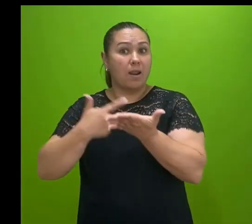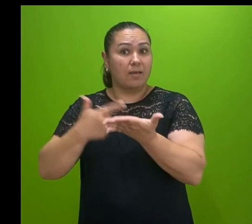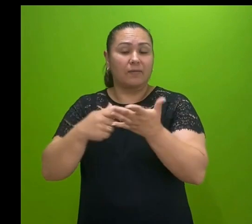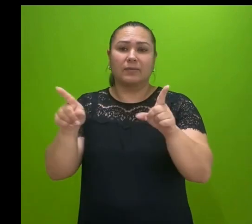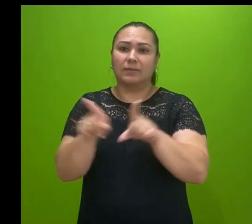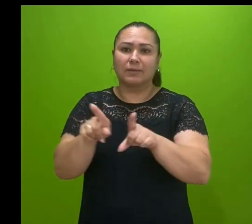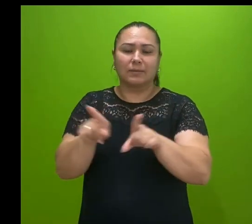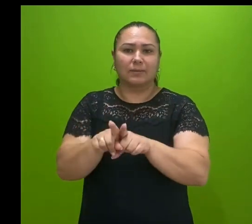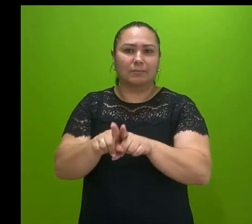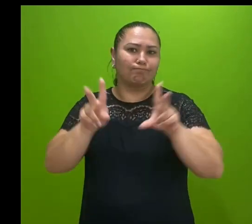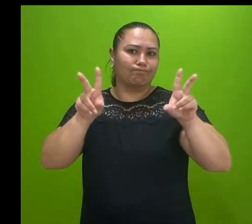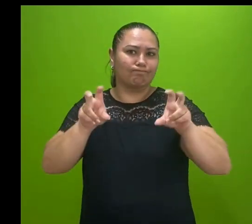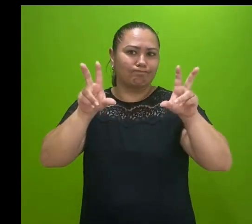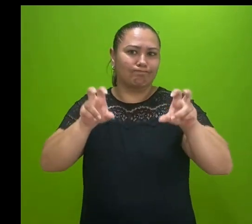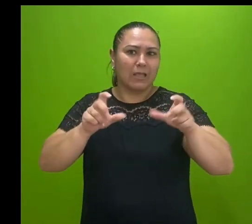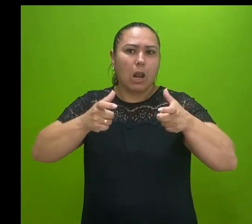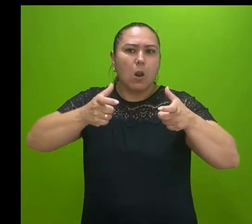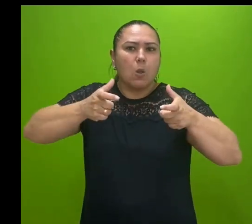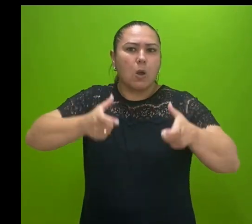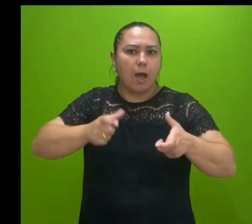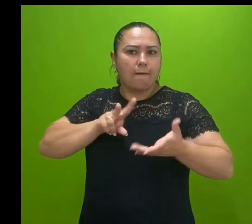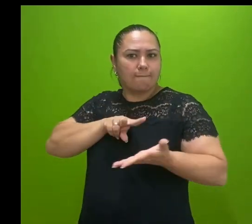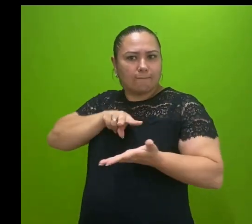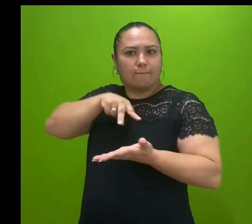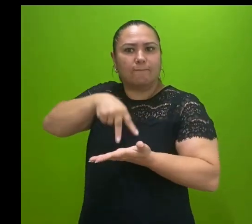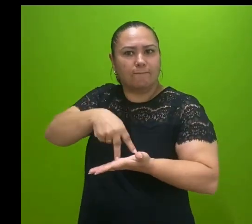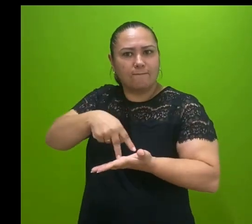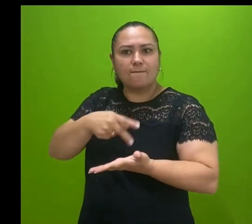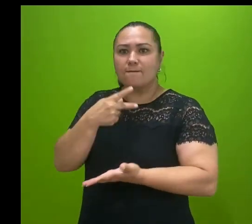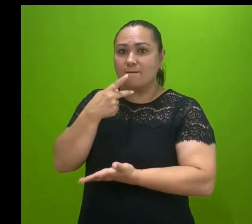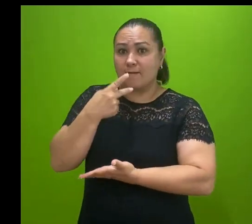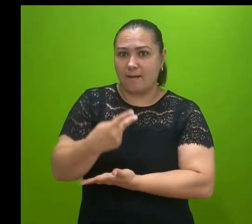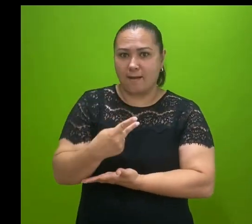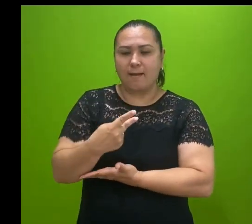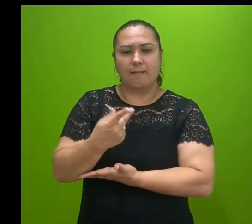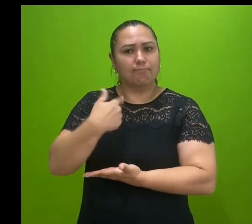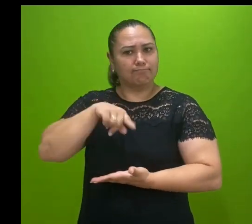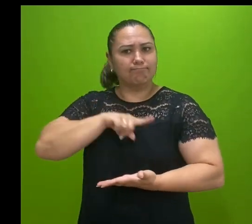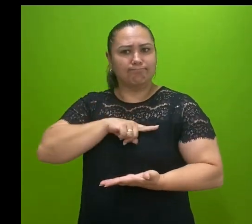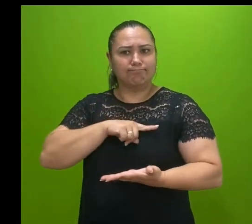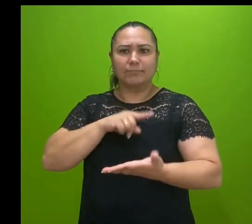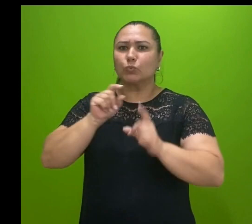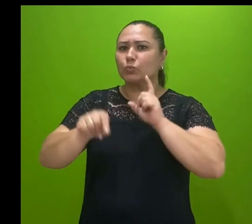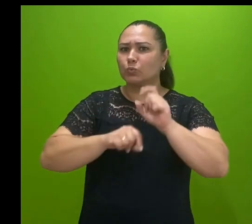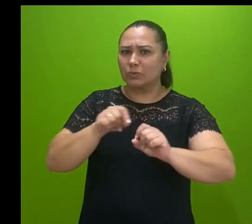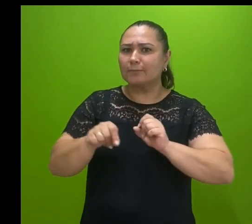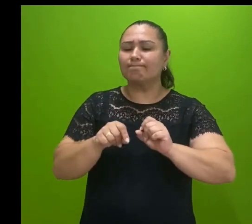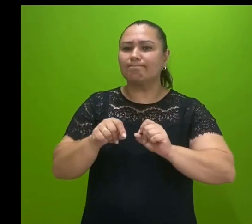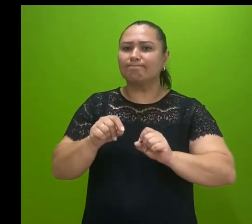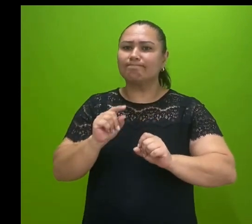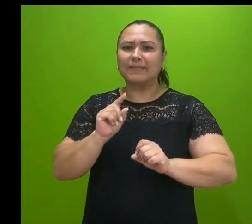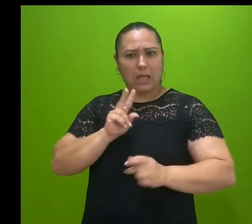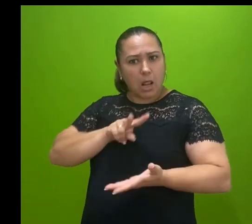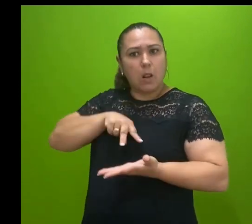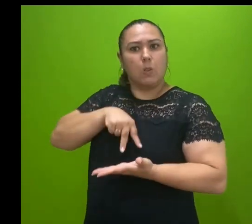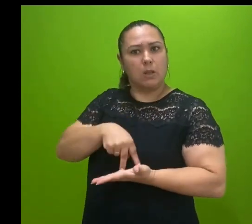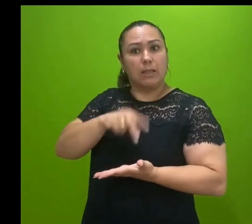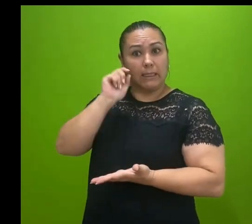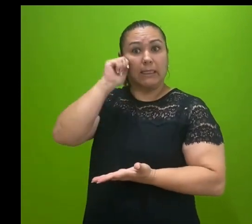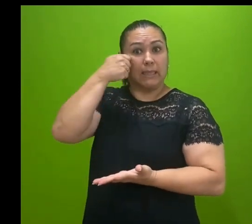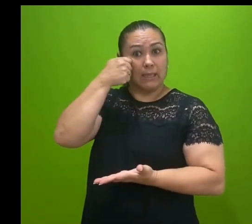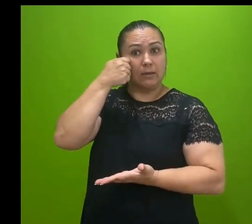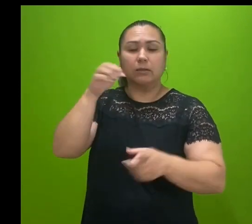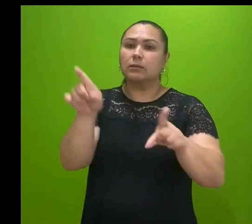tá? Tem outro livro dela aqui, O Lugar de Fala, que nos ajuda a nos colocar no nosso lugar de fala